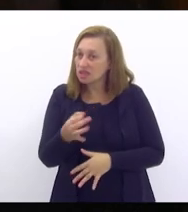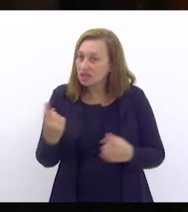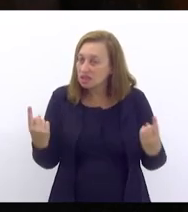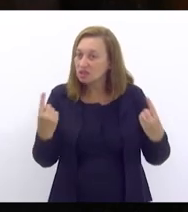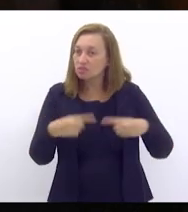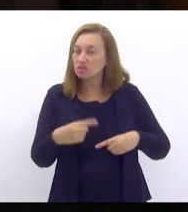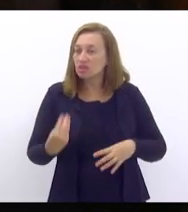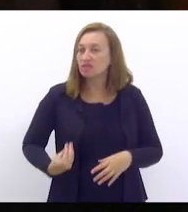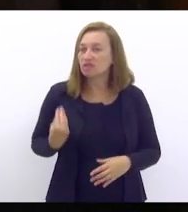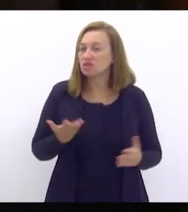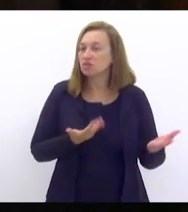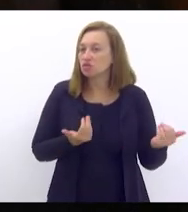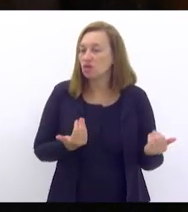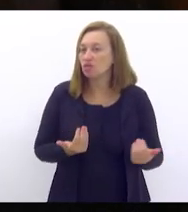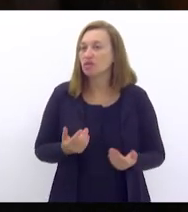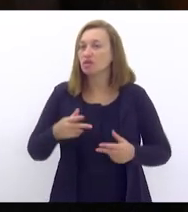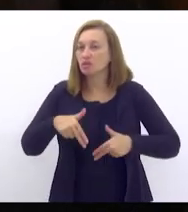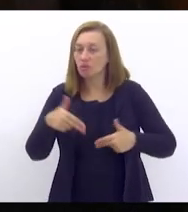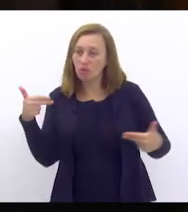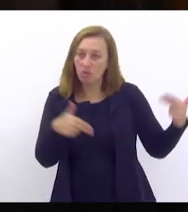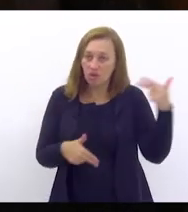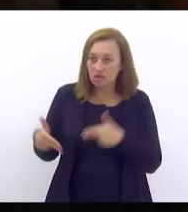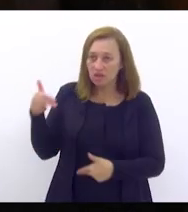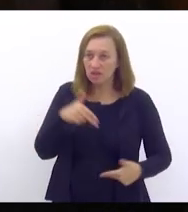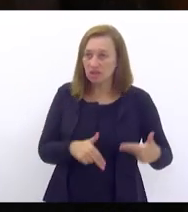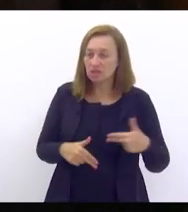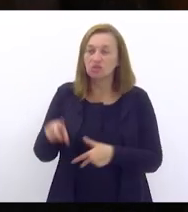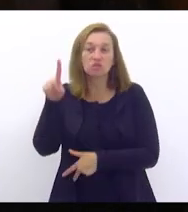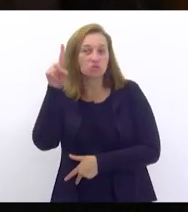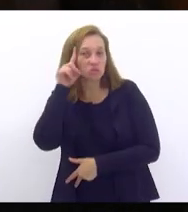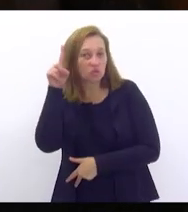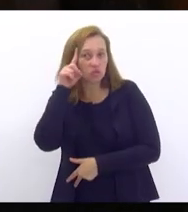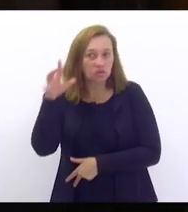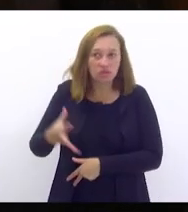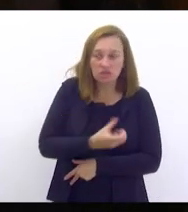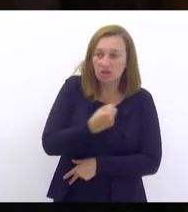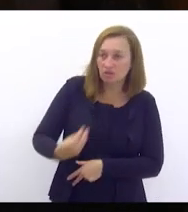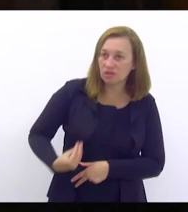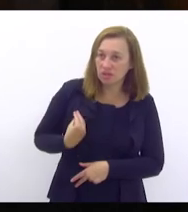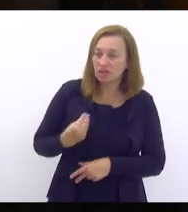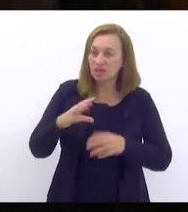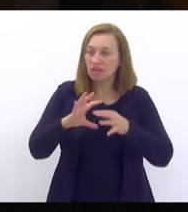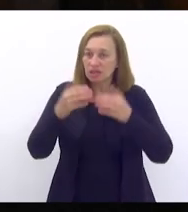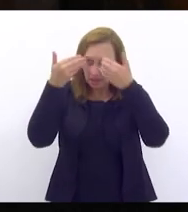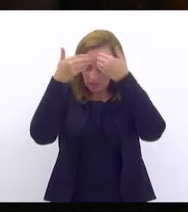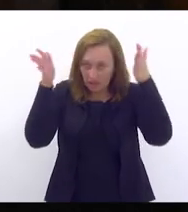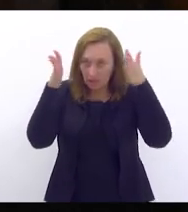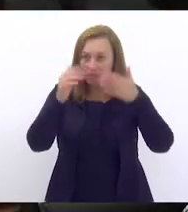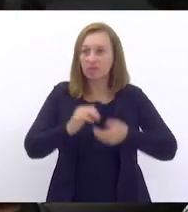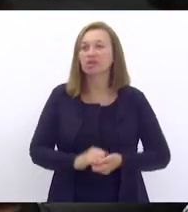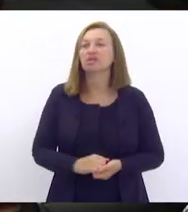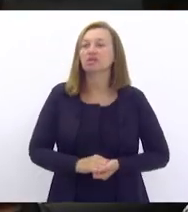vida da nossa juventude. O hip-hop, ele diariamente salva vidas e liberta mentes.